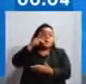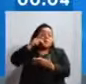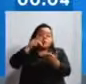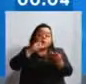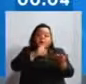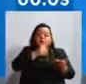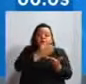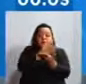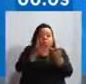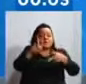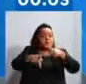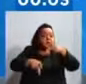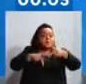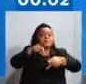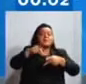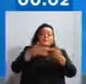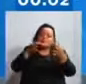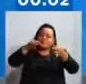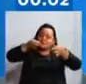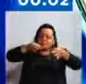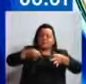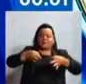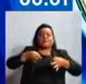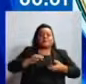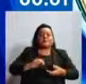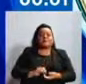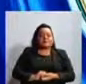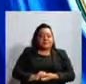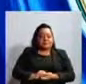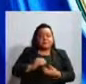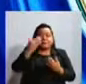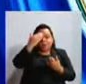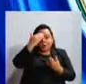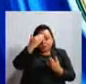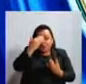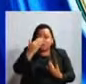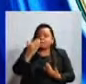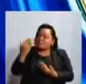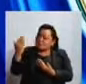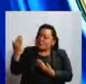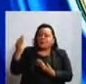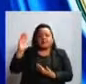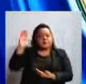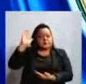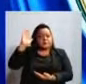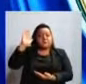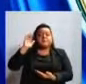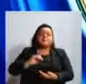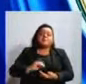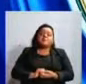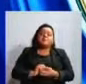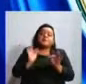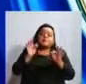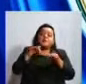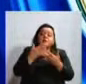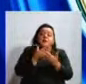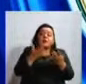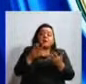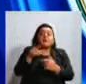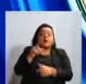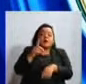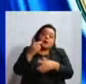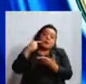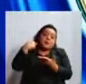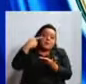Velho para a nossa população. Tenho certeza disso. Obrigada, candidato. E por fim, a última pergunta vem da doutora Flávia Lenzi,